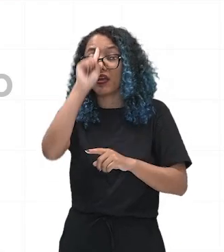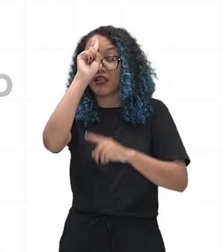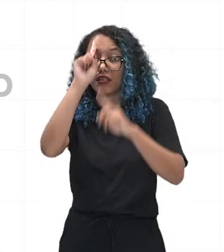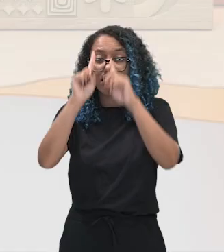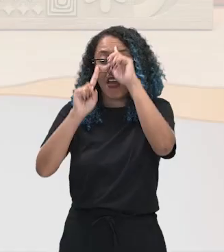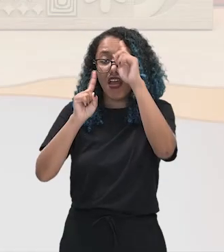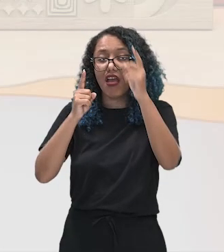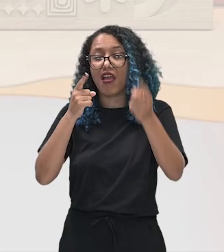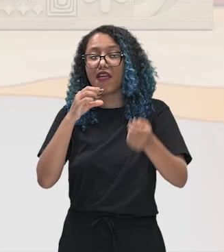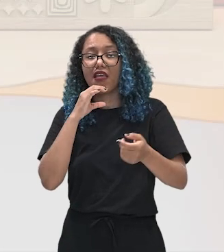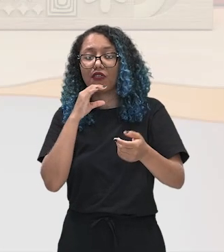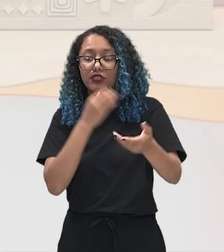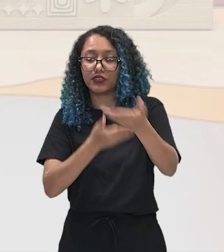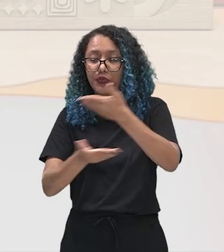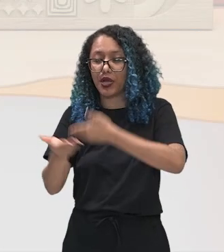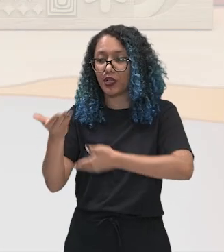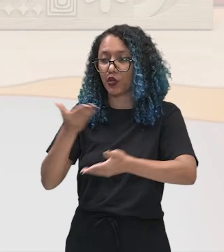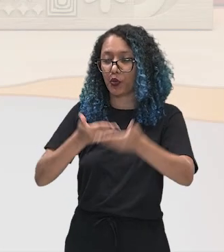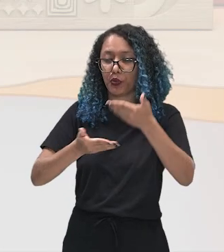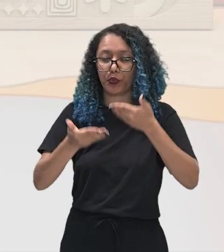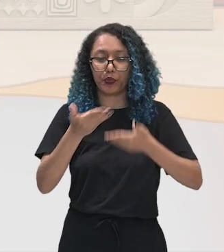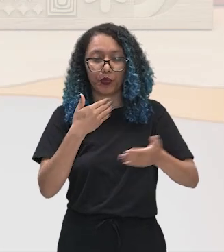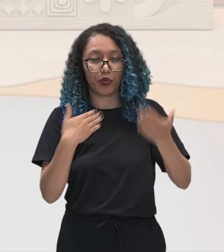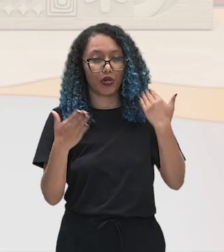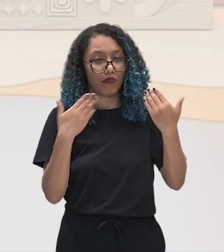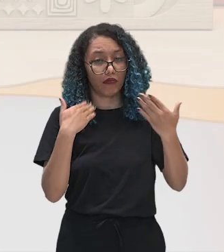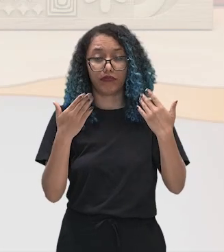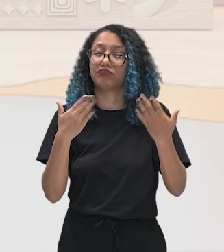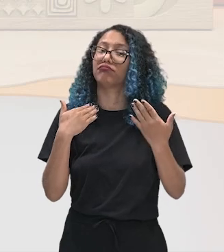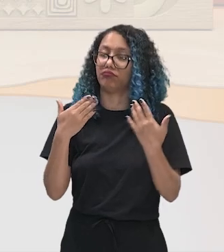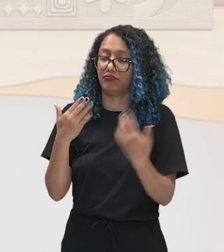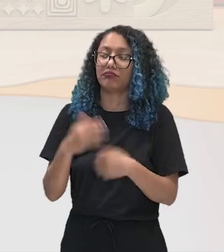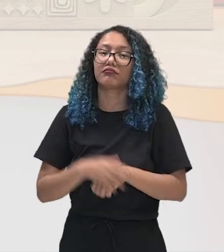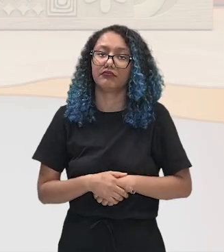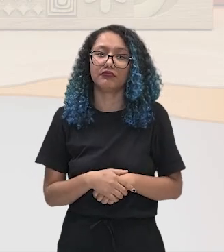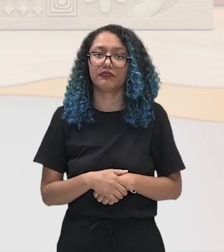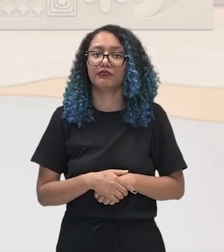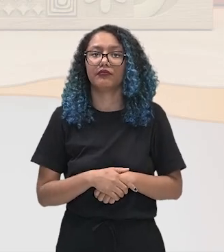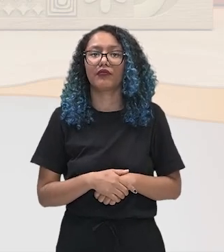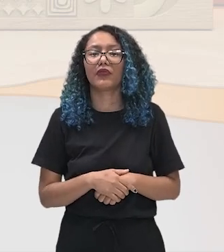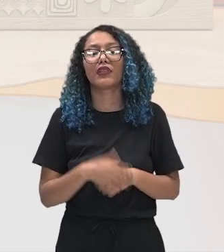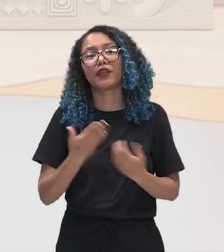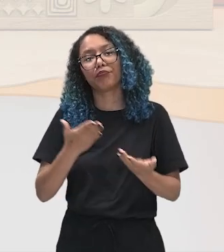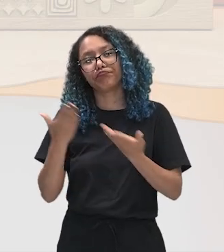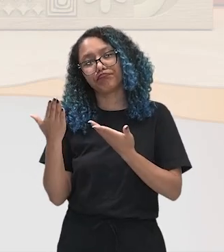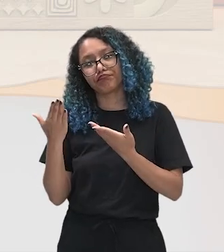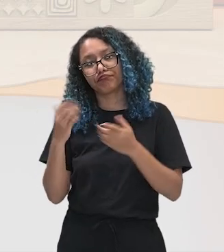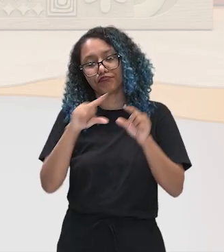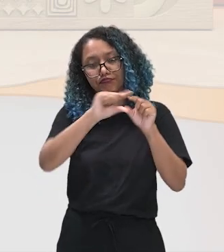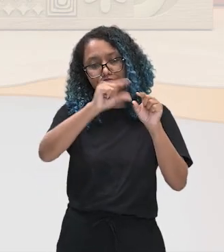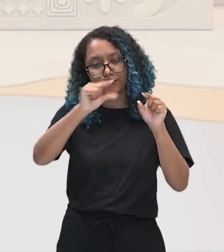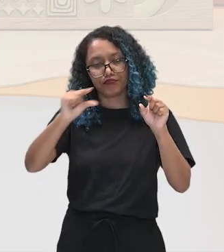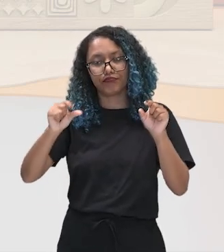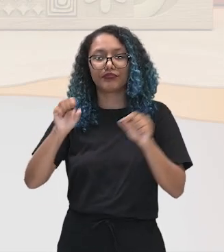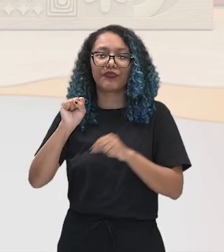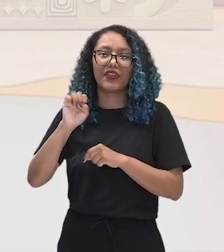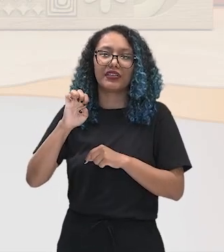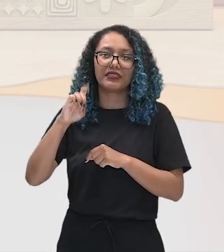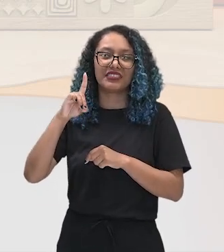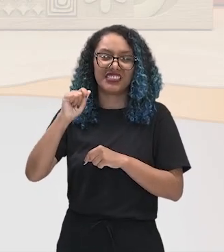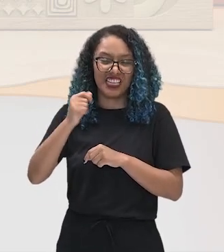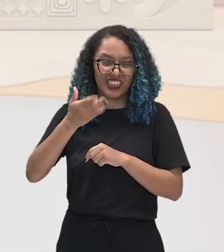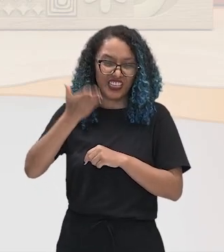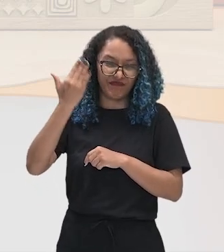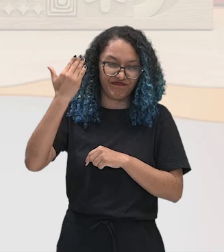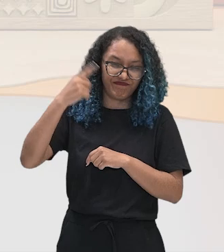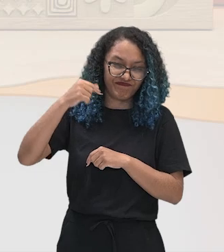e conhecimentos. A gente tem aí a antiga Rota da Seda, que essa é uma das rotas comerciais mais